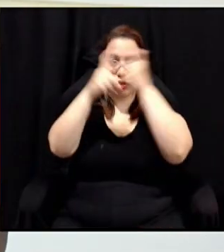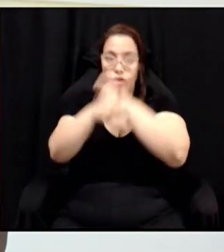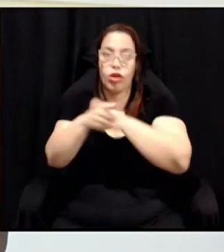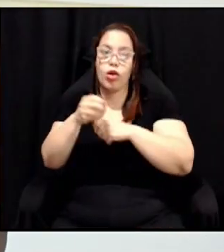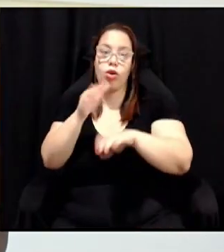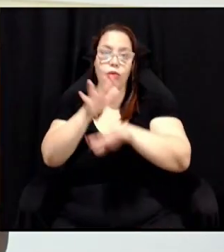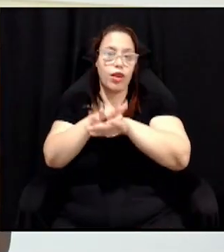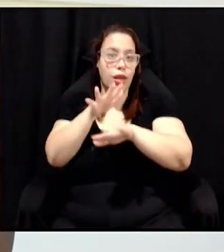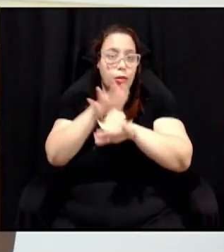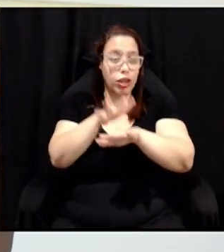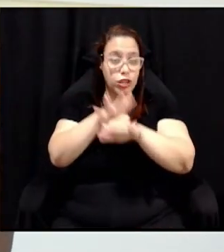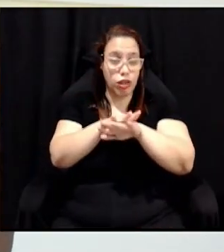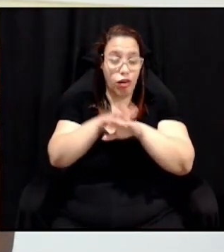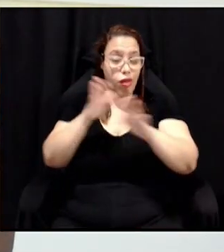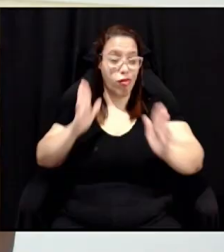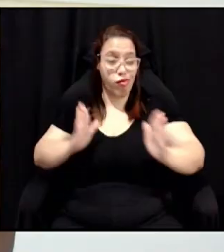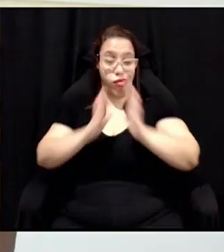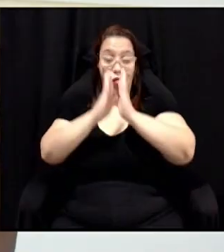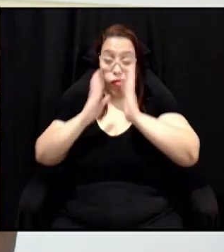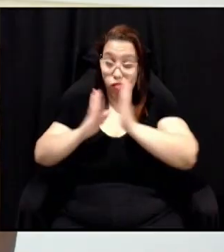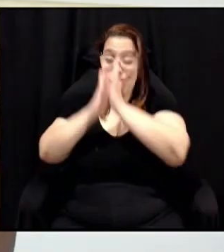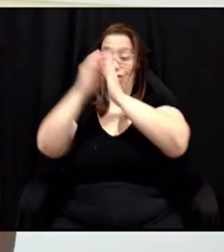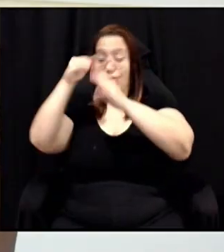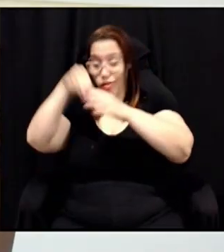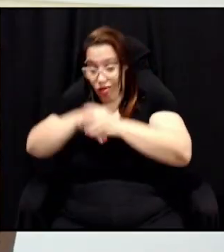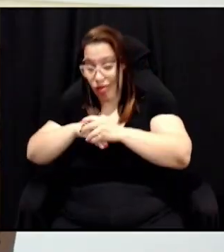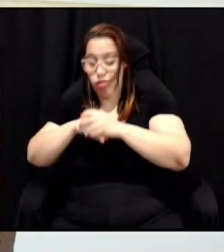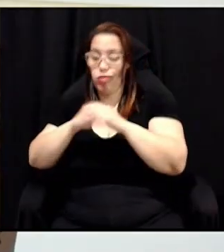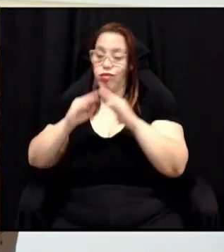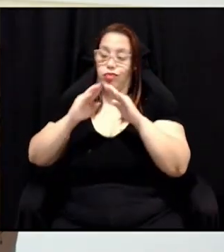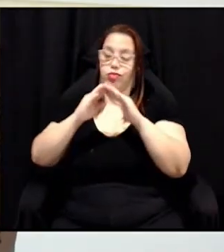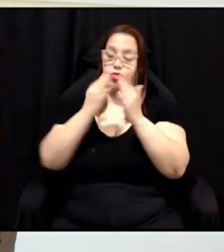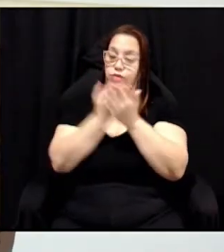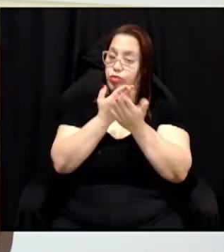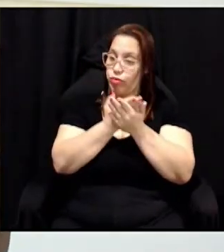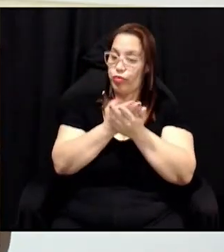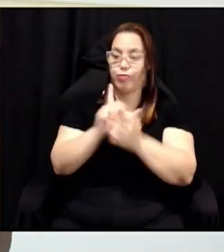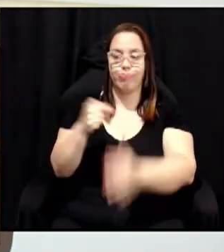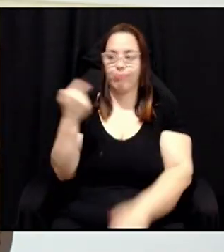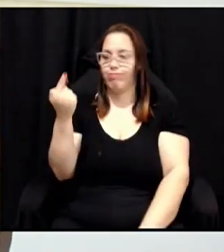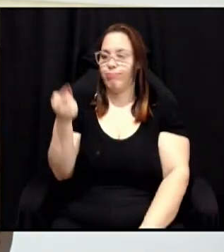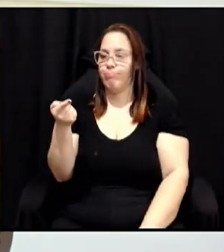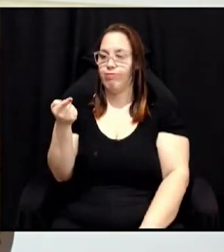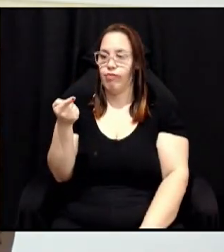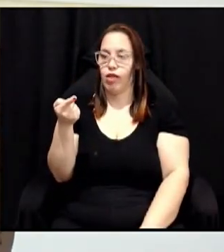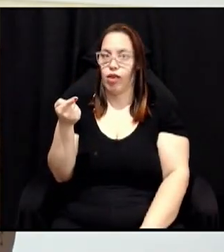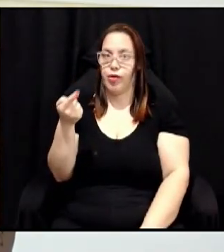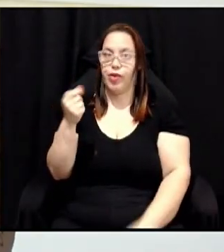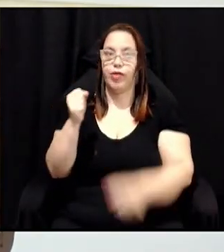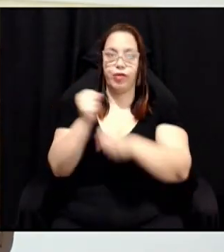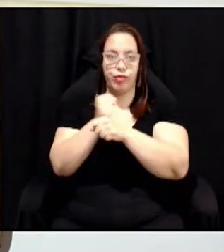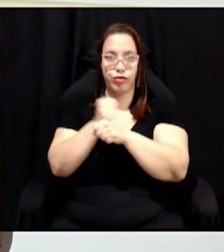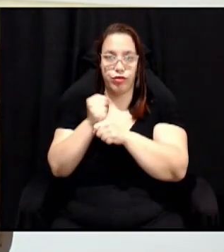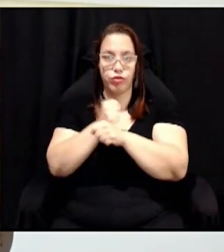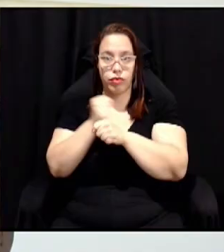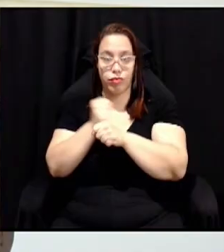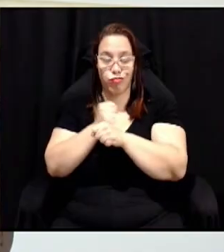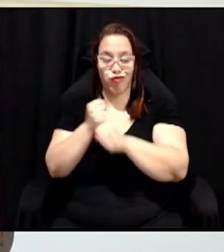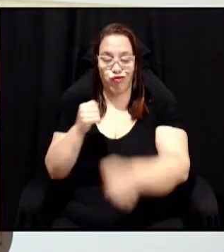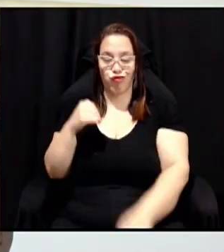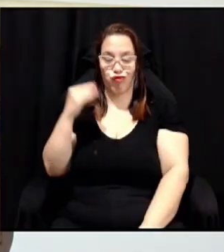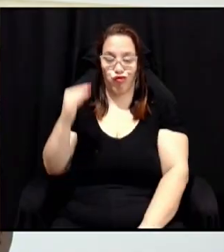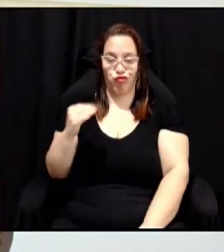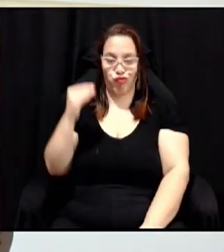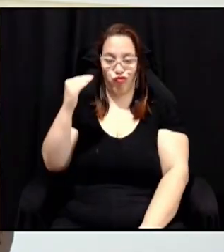do enfrentamento que eles vão ter dentro da escola com a matemática. E, além disso, quando eles vão passando os anos, vão ficando cada vez mais velhos, a gente vê